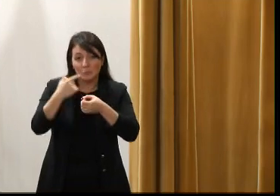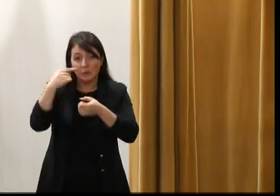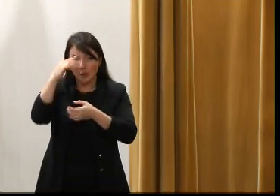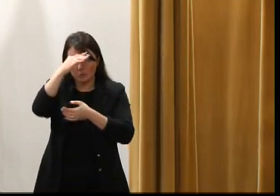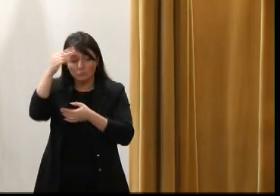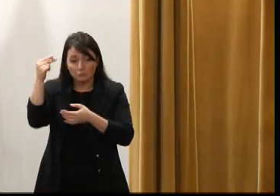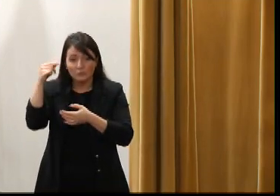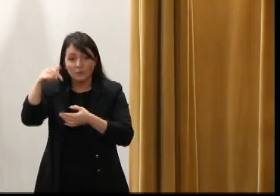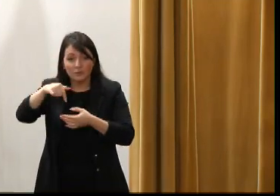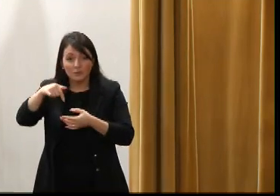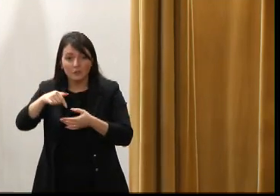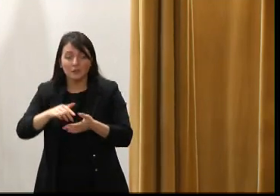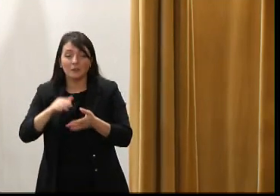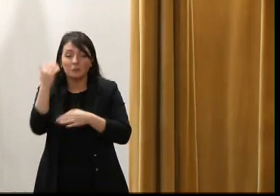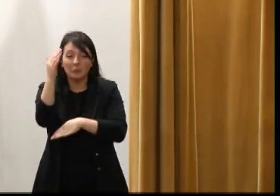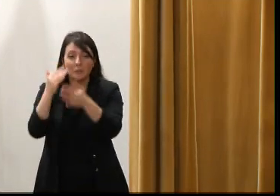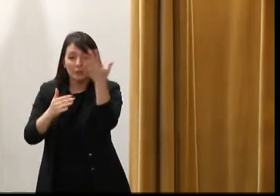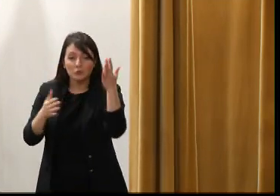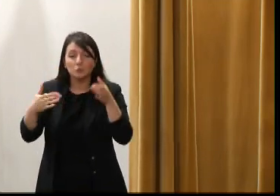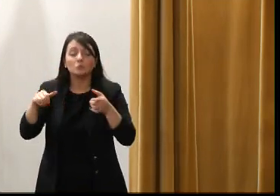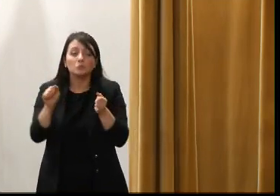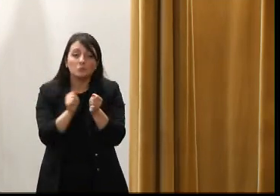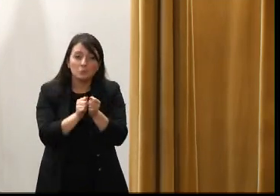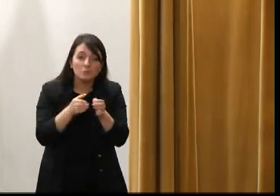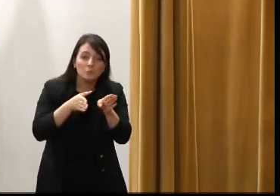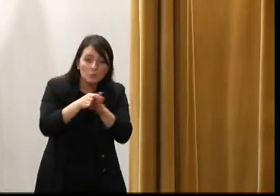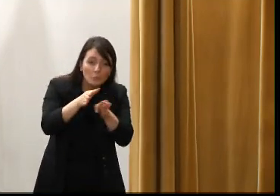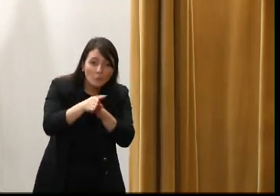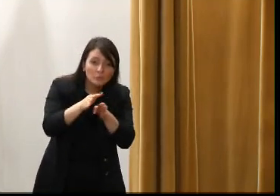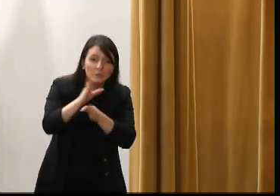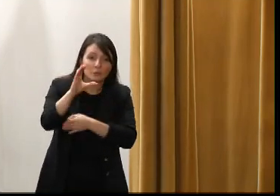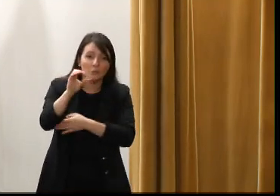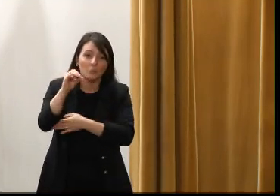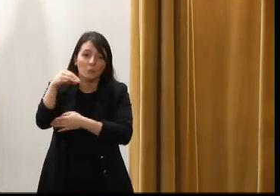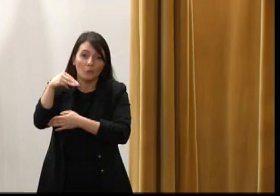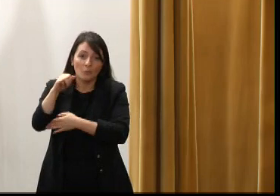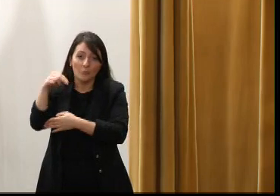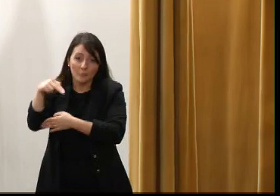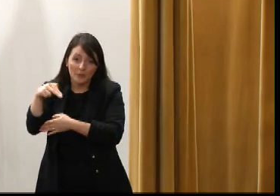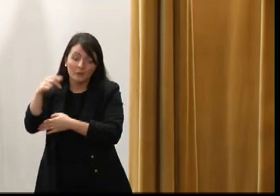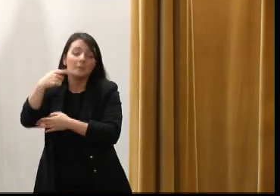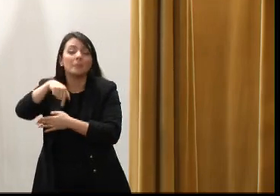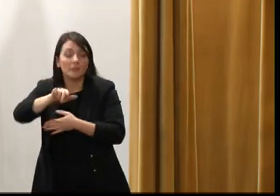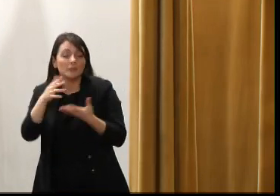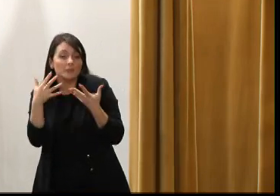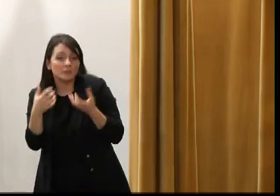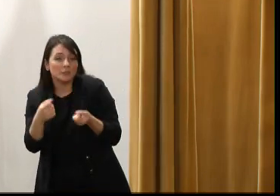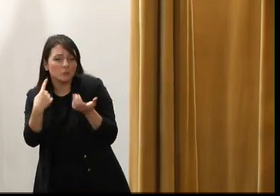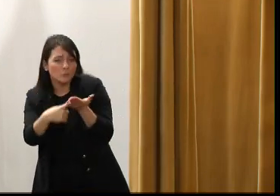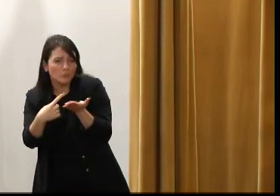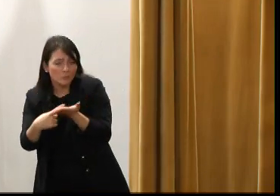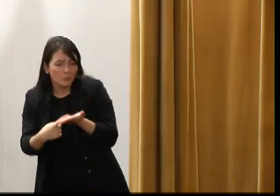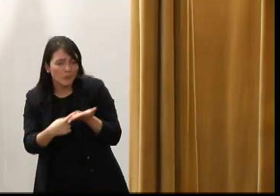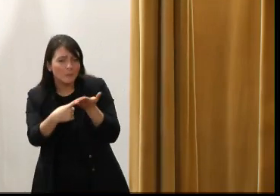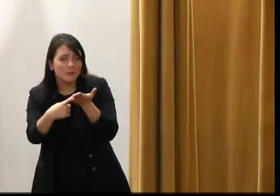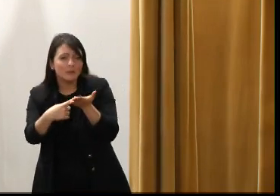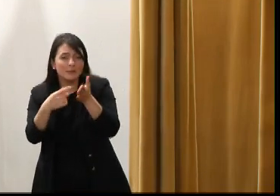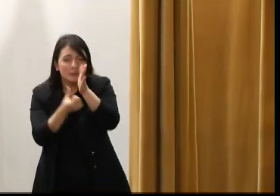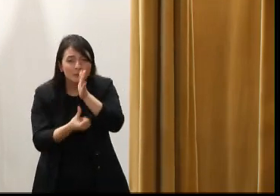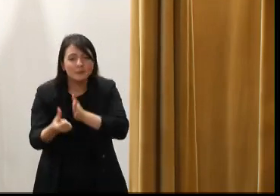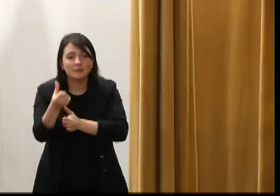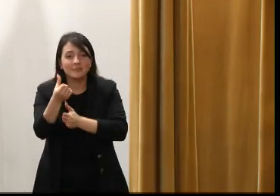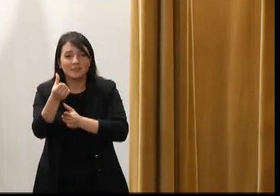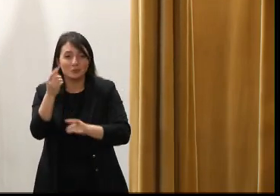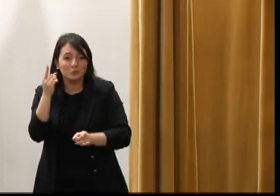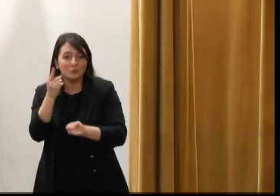com o Conselho Municipal de Meio Ambiente, Coman, assumimos o compromisso na realização da 6ª Conferência